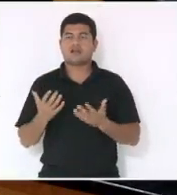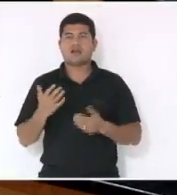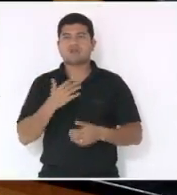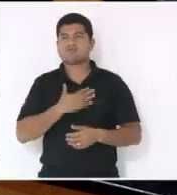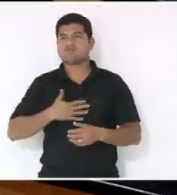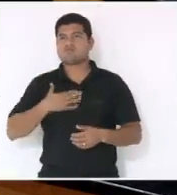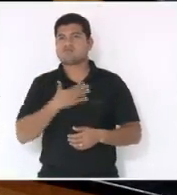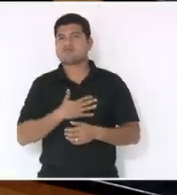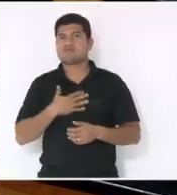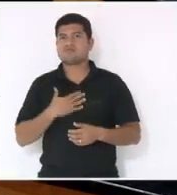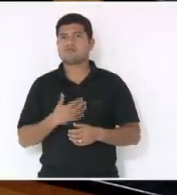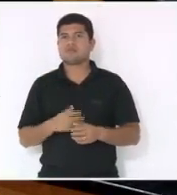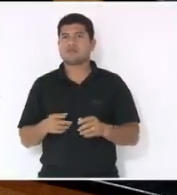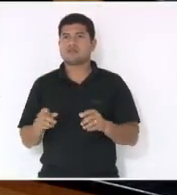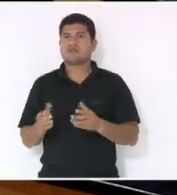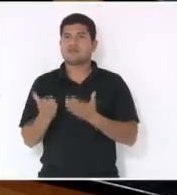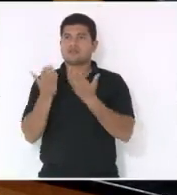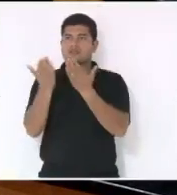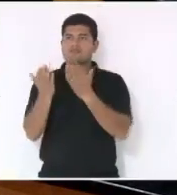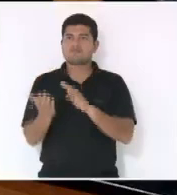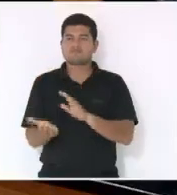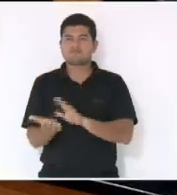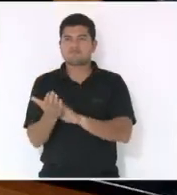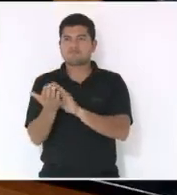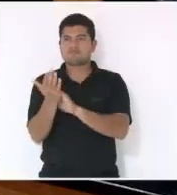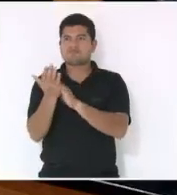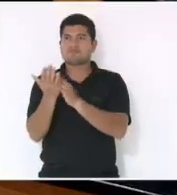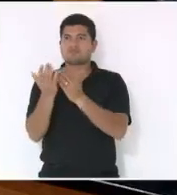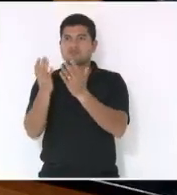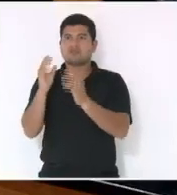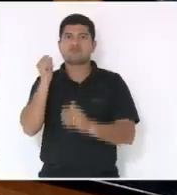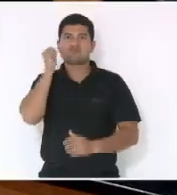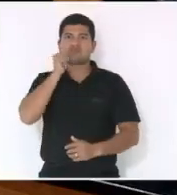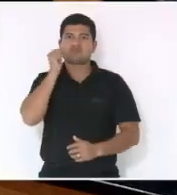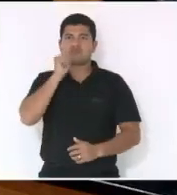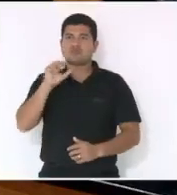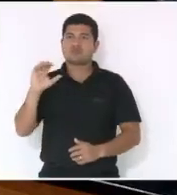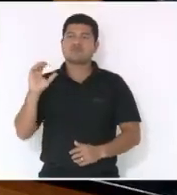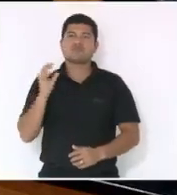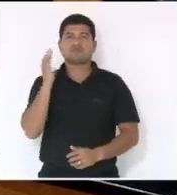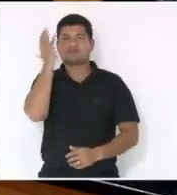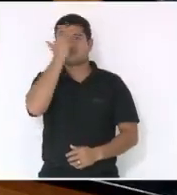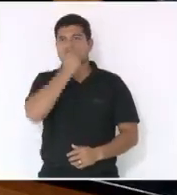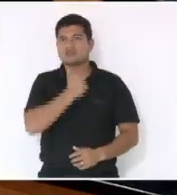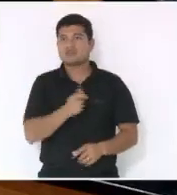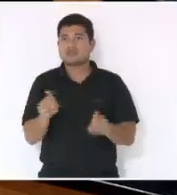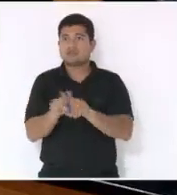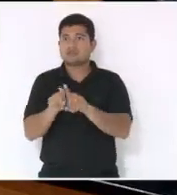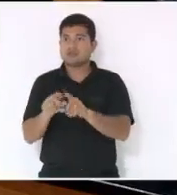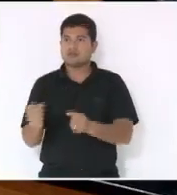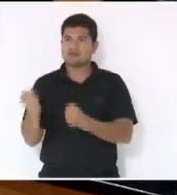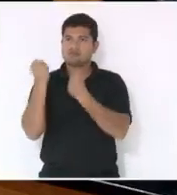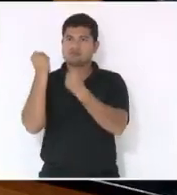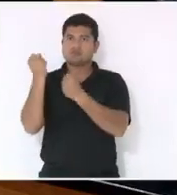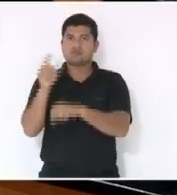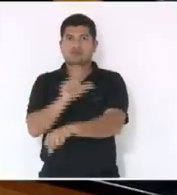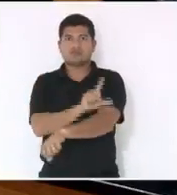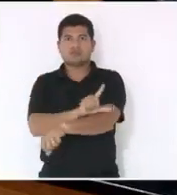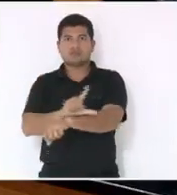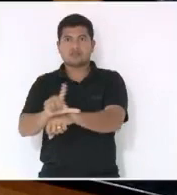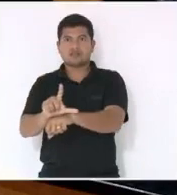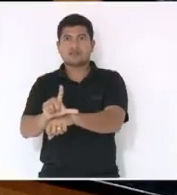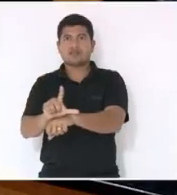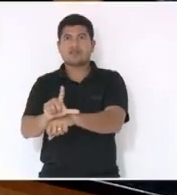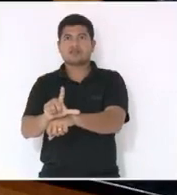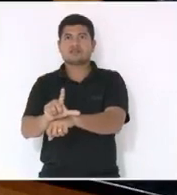saudar as mulheres que representam a beleza e a força da mulher lagiana, secretário. Terra do